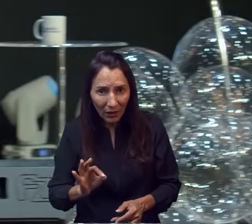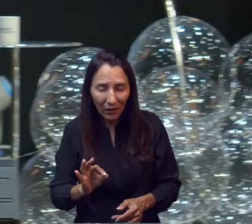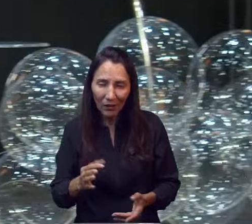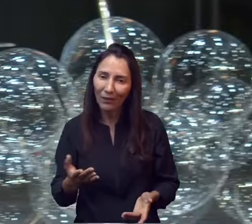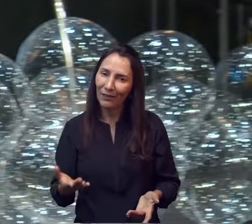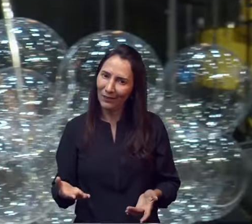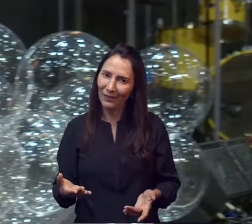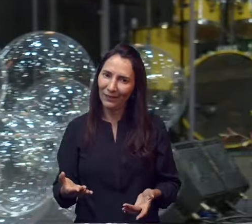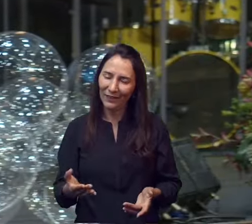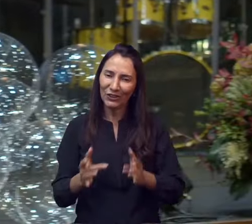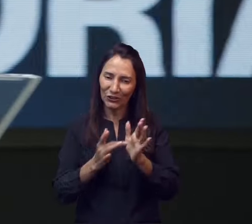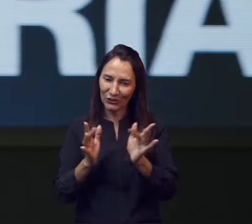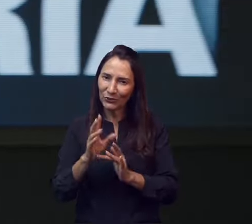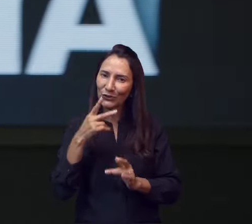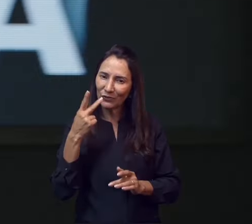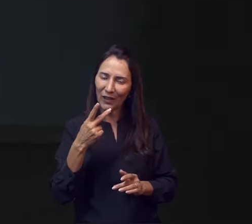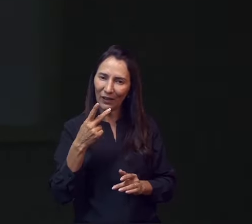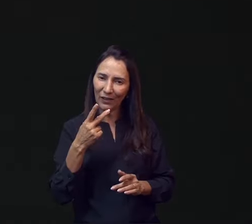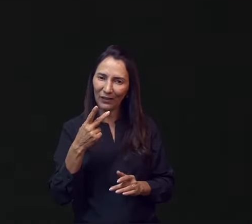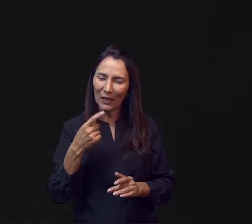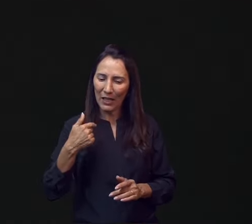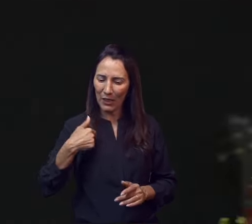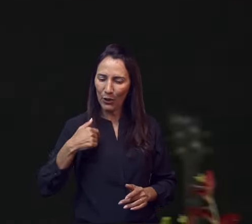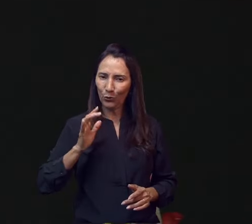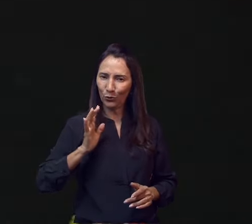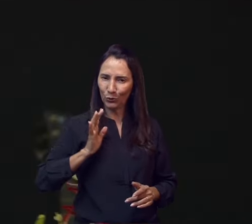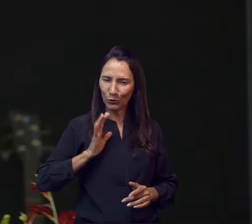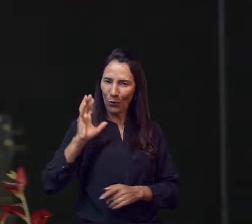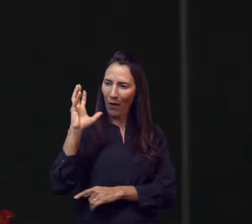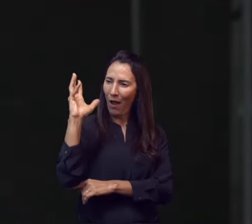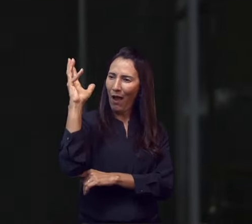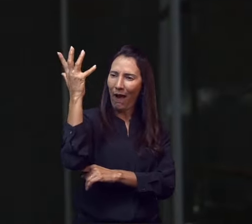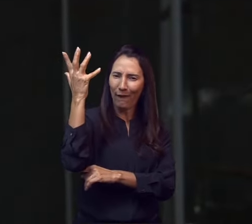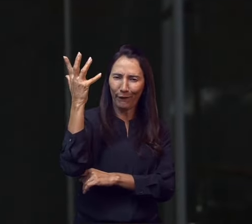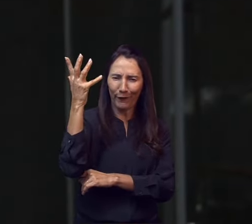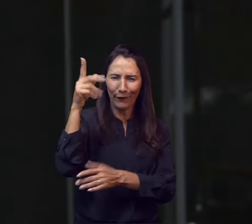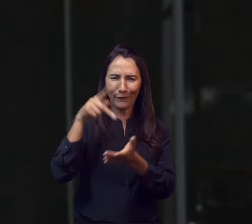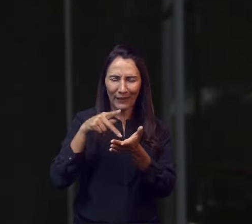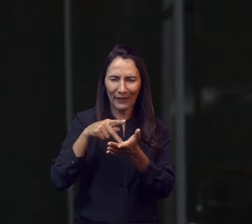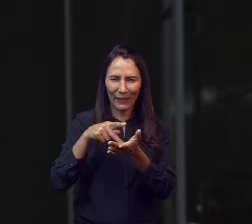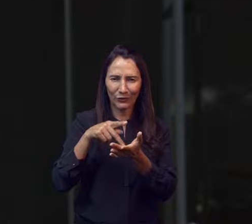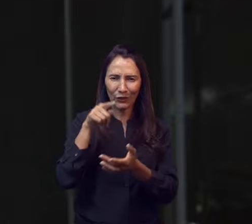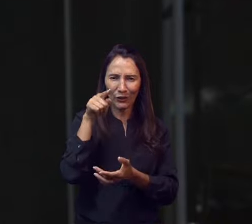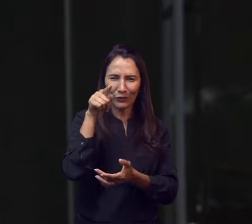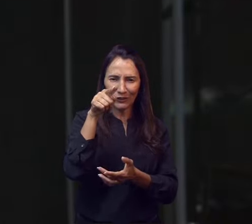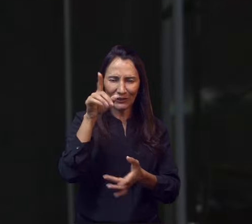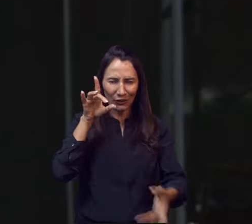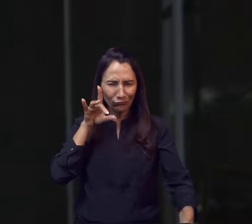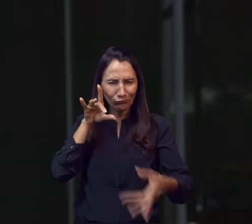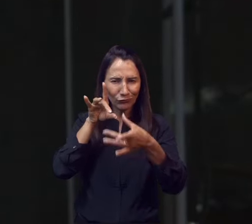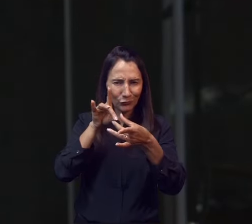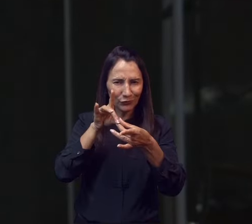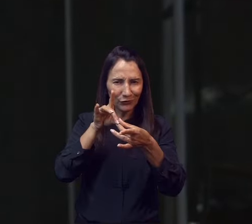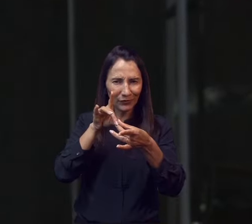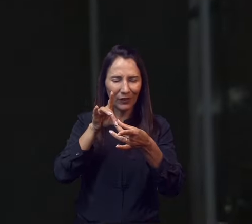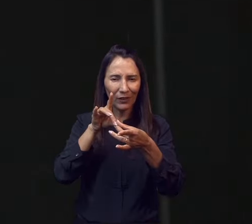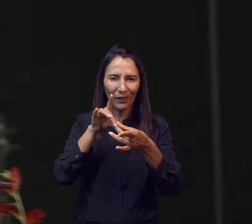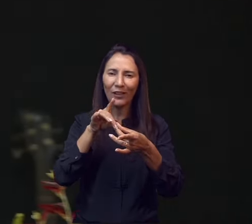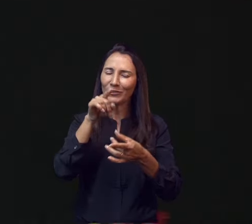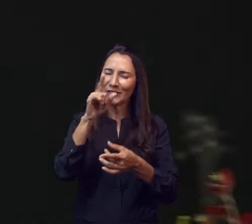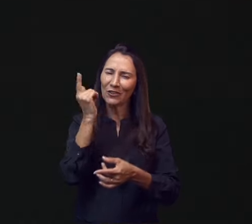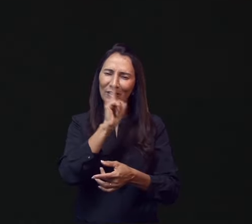eu sou a videira verdadeira voz em mim e eu nele você dá muito fruto